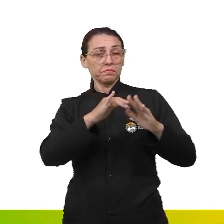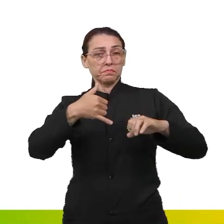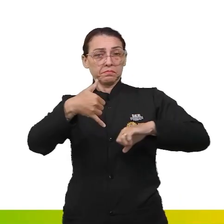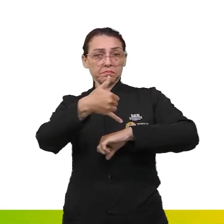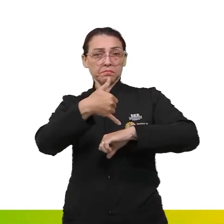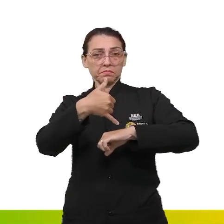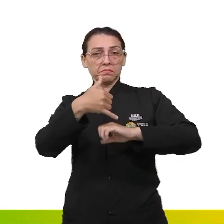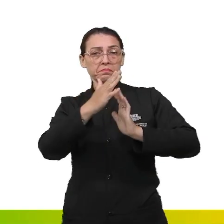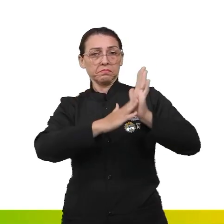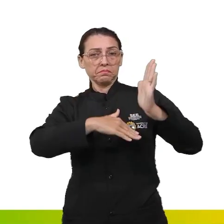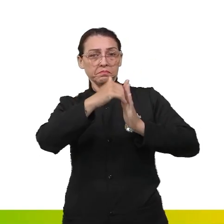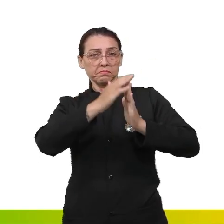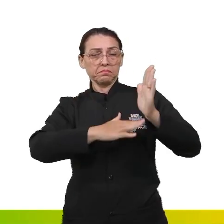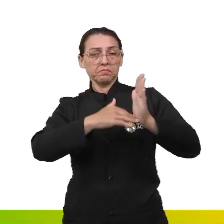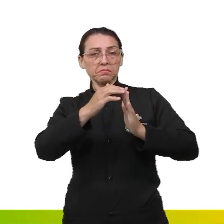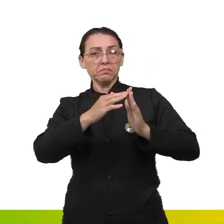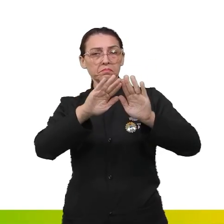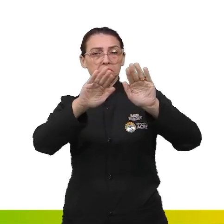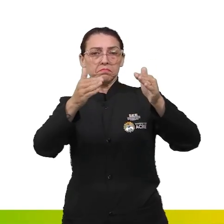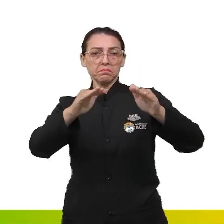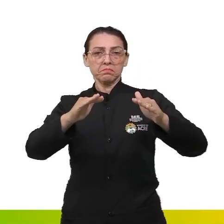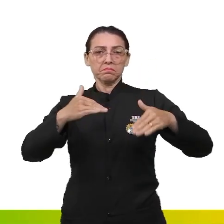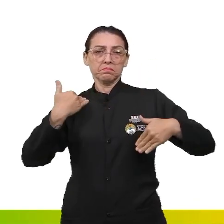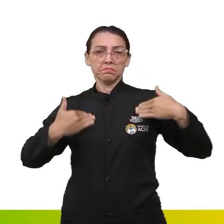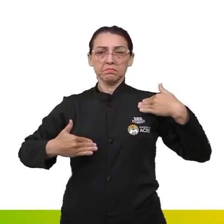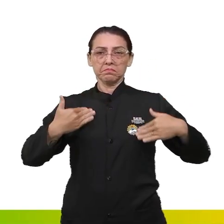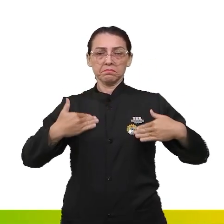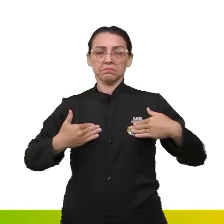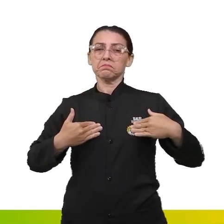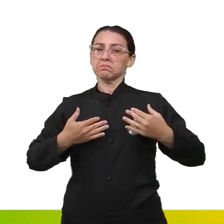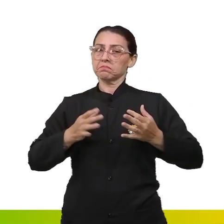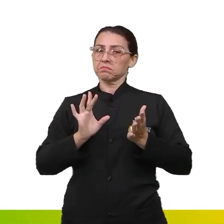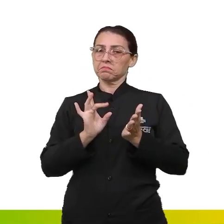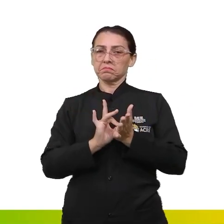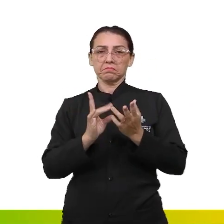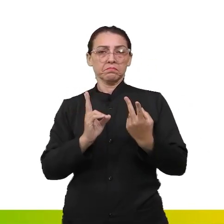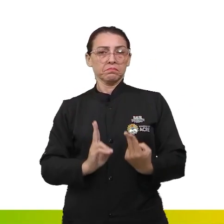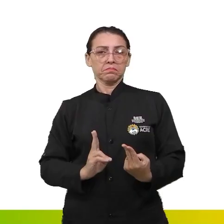aí os contornos do corpo humano como ele realmente é.